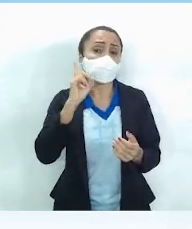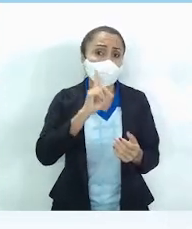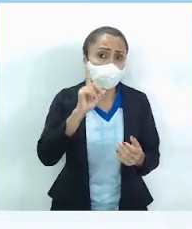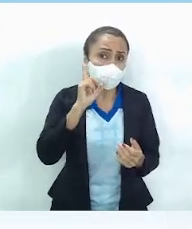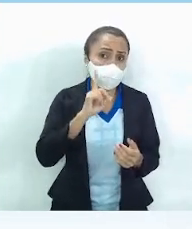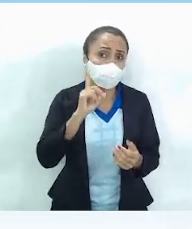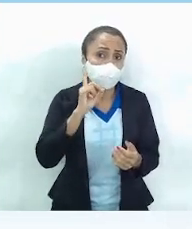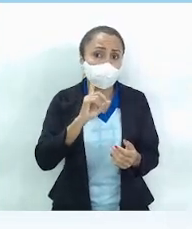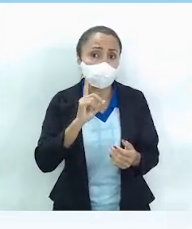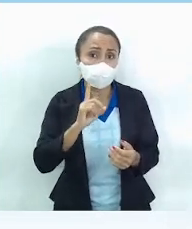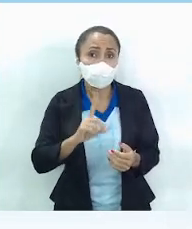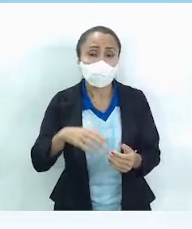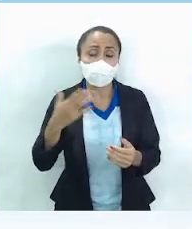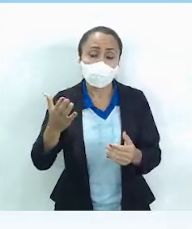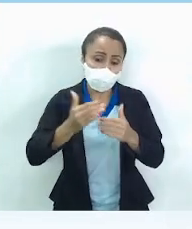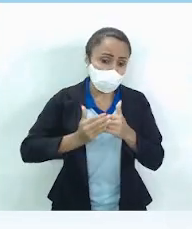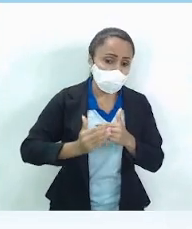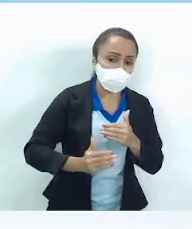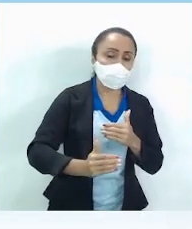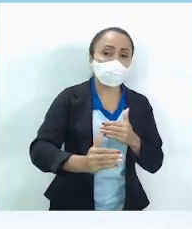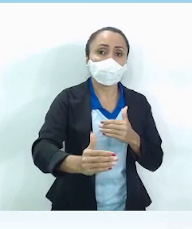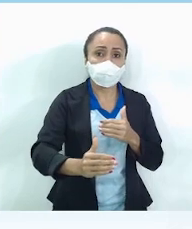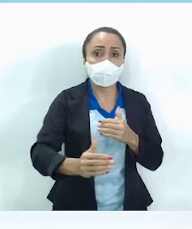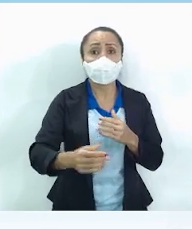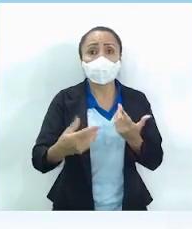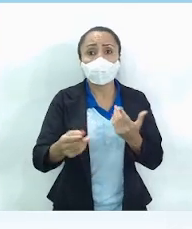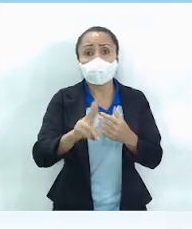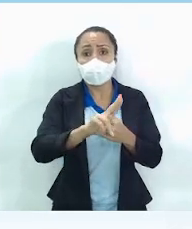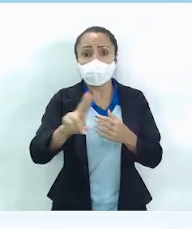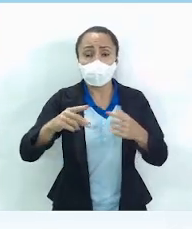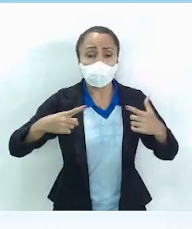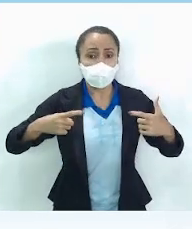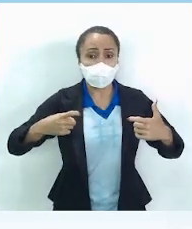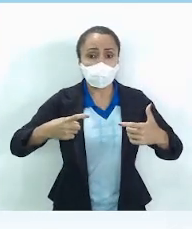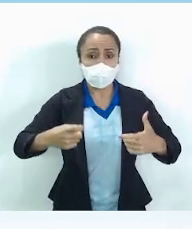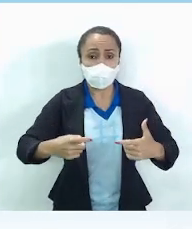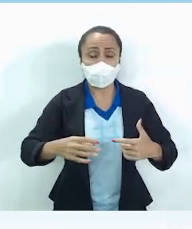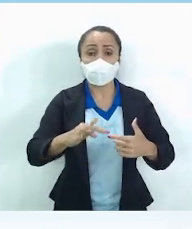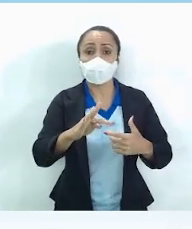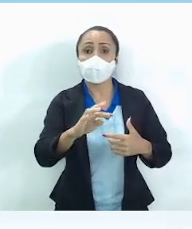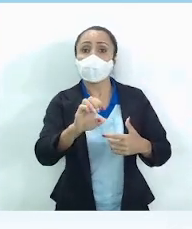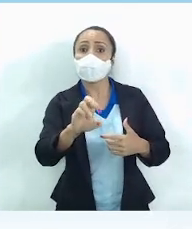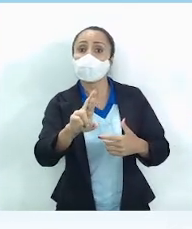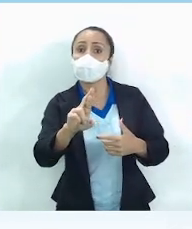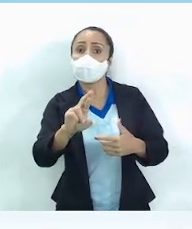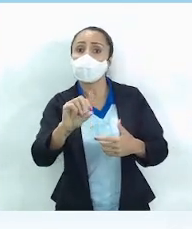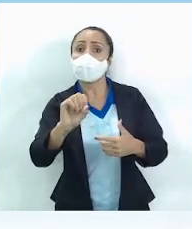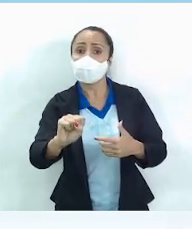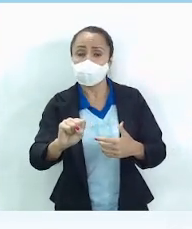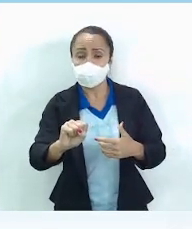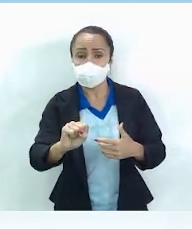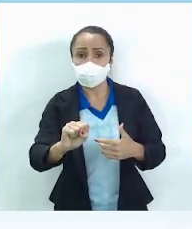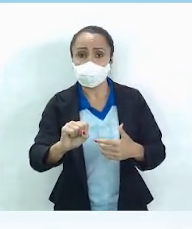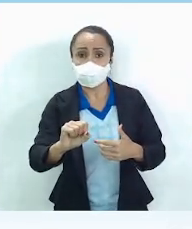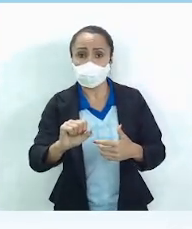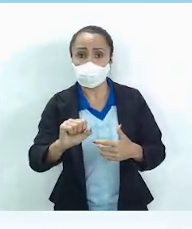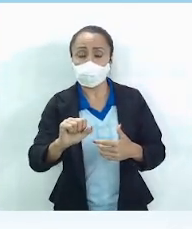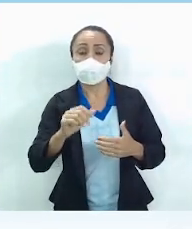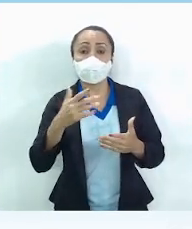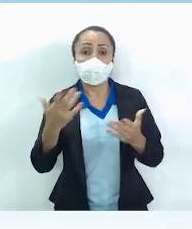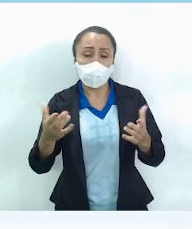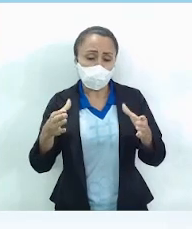Unidos, o que daria a partir daí o que chamamos de guerra ao terror, né? A ação americana na busca de